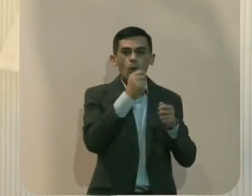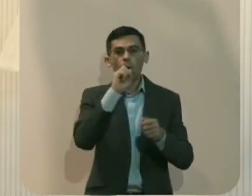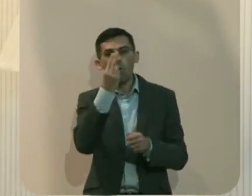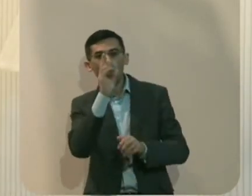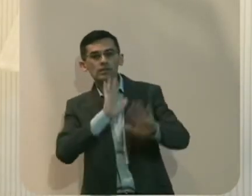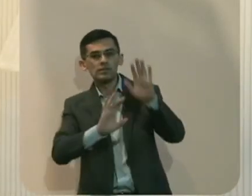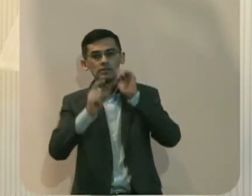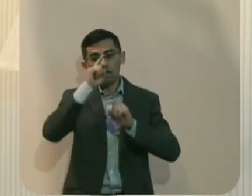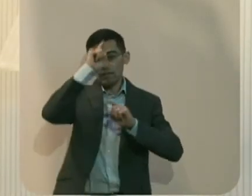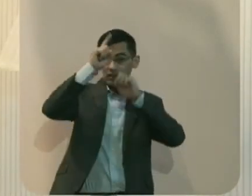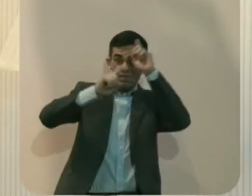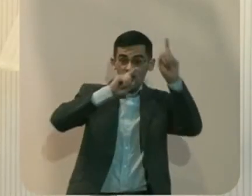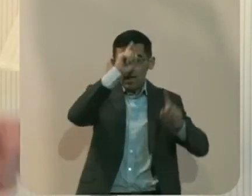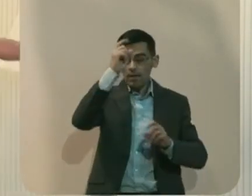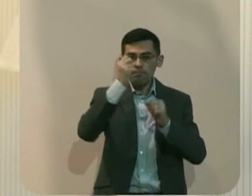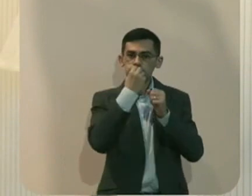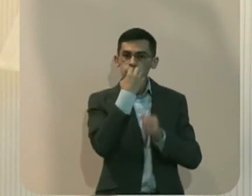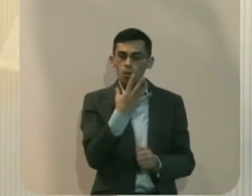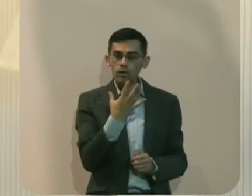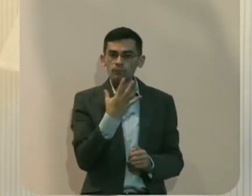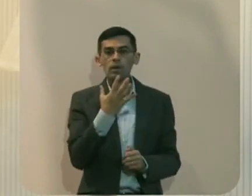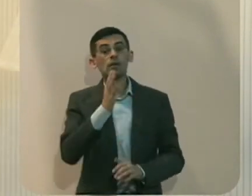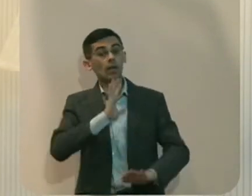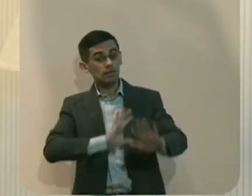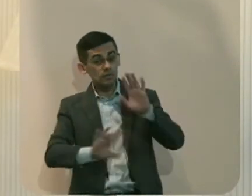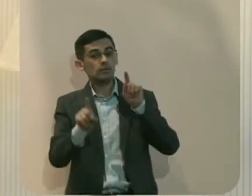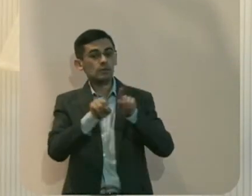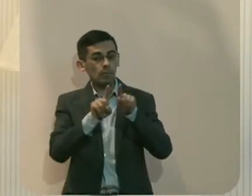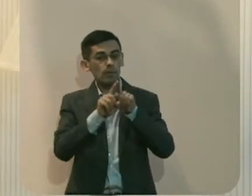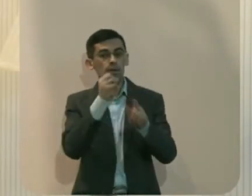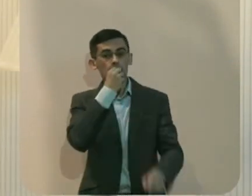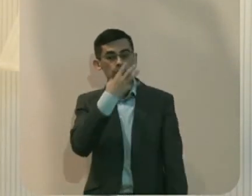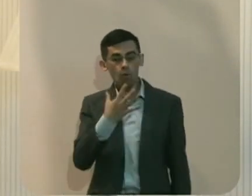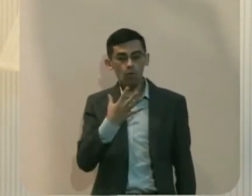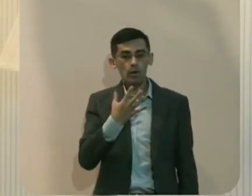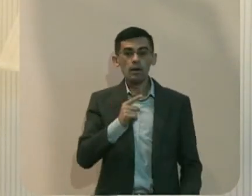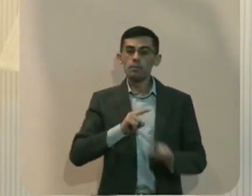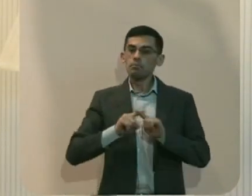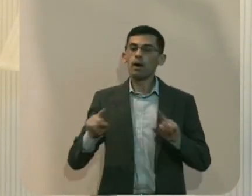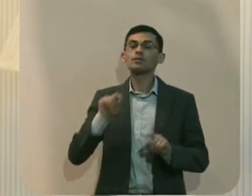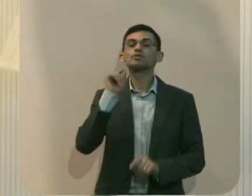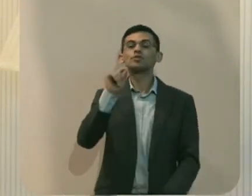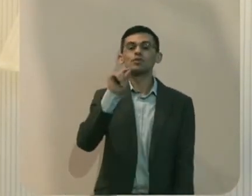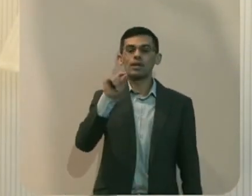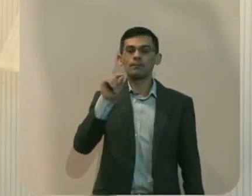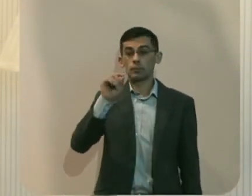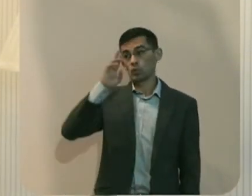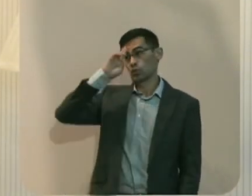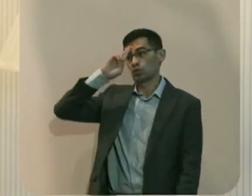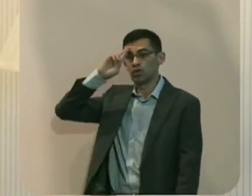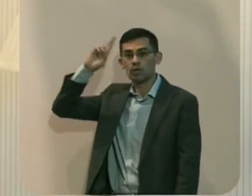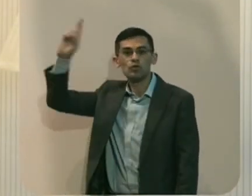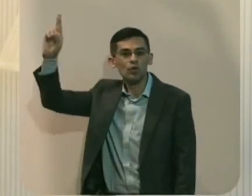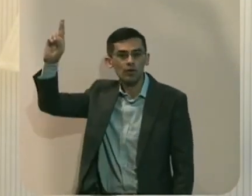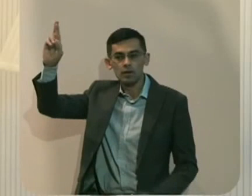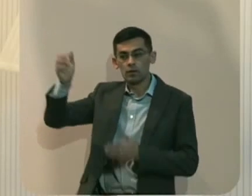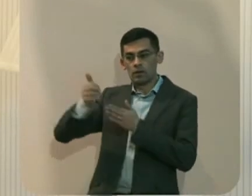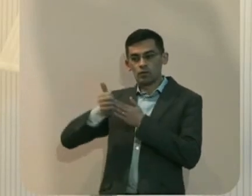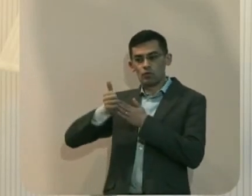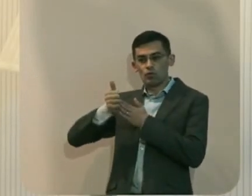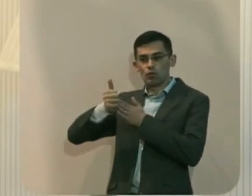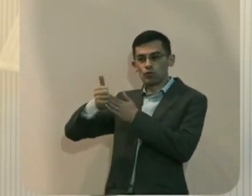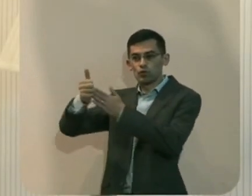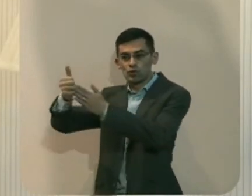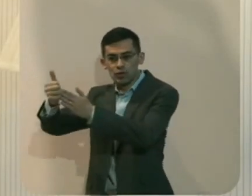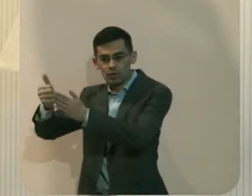tem ideias brilhantes, ainda que estas também venham sobre você, mas é porque o Senhor vai te conduzir